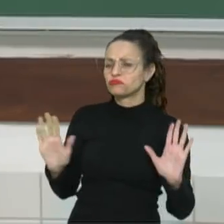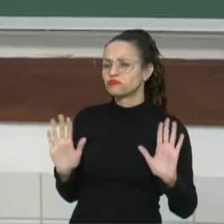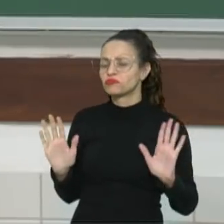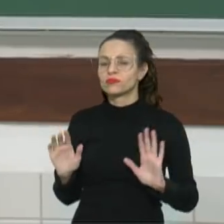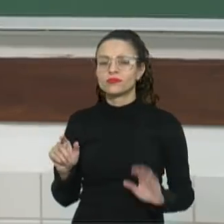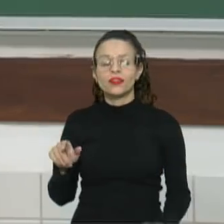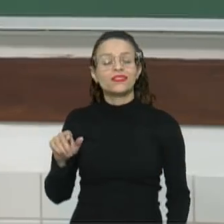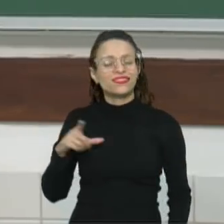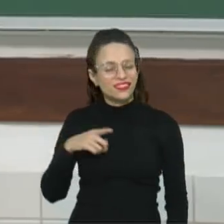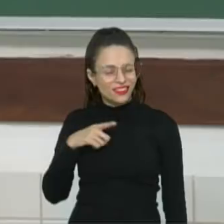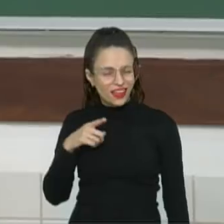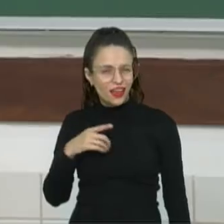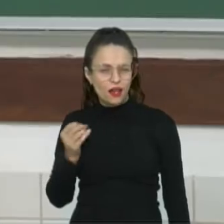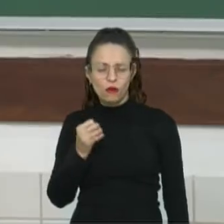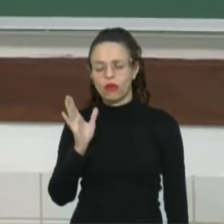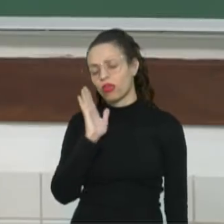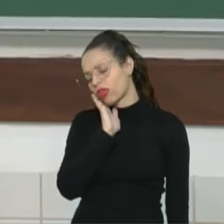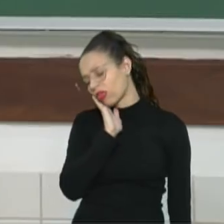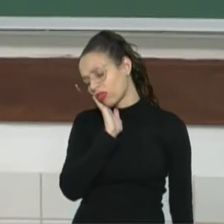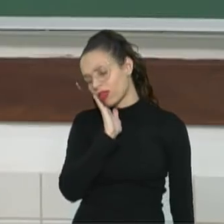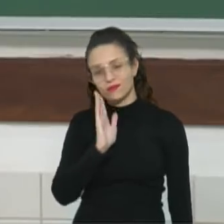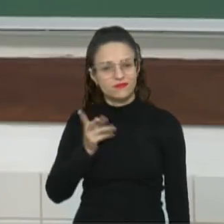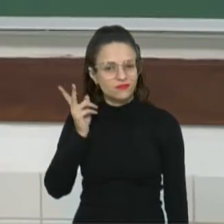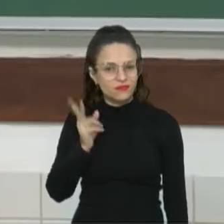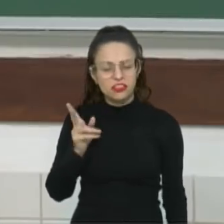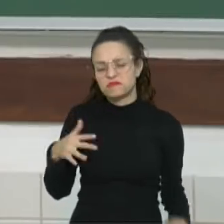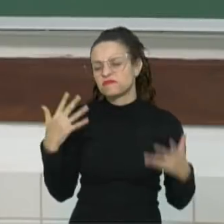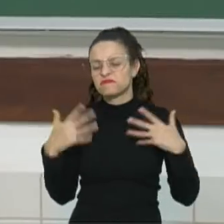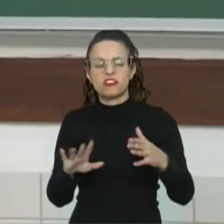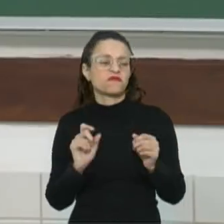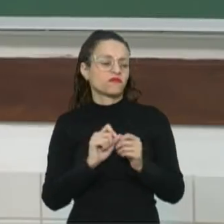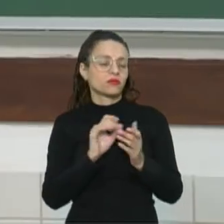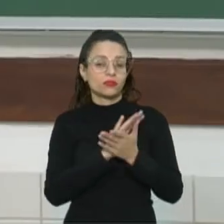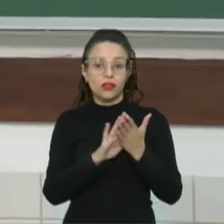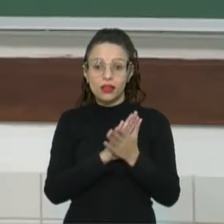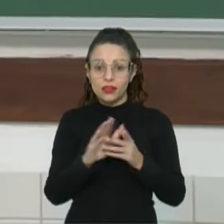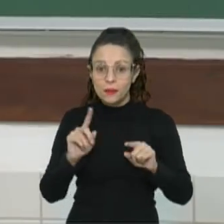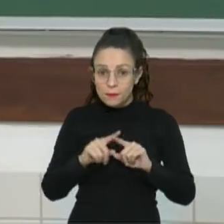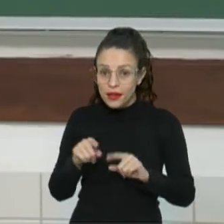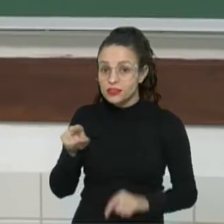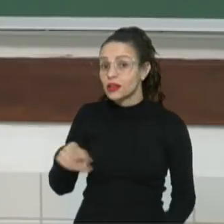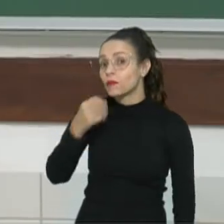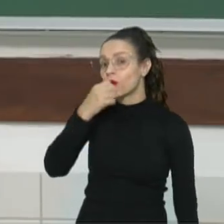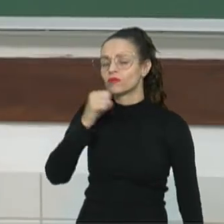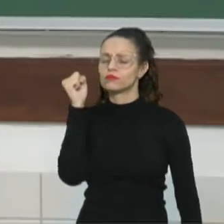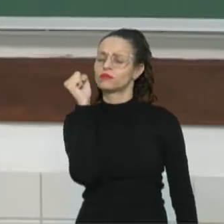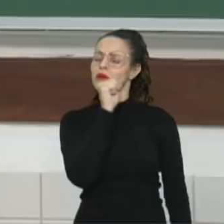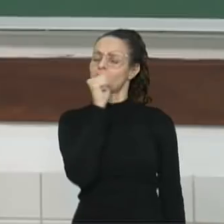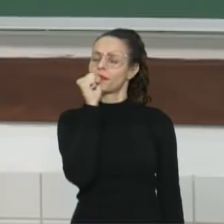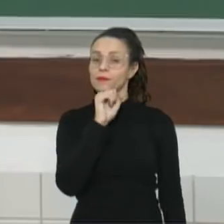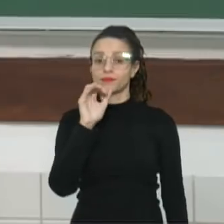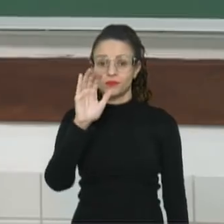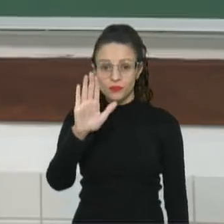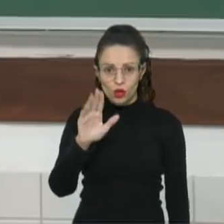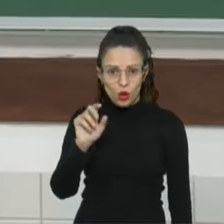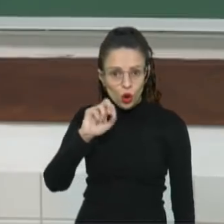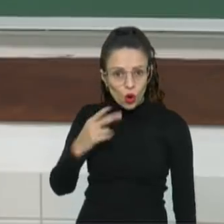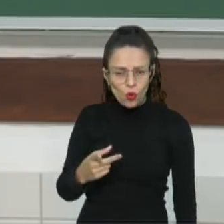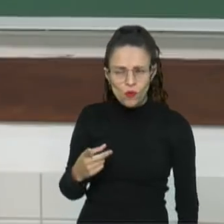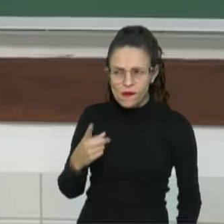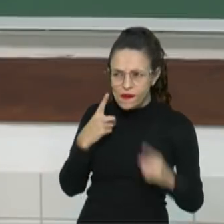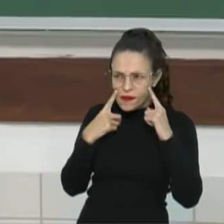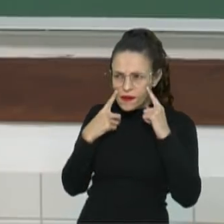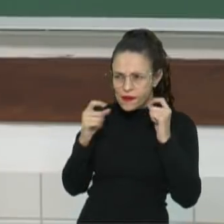do Polichinelo, estava sempre dormindo, não queria nada com nada, mas era um bom cantor. Ou esperto,